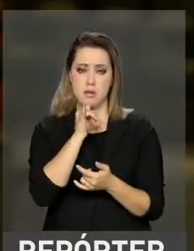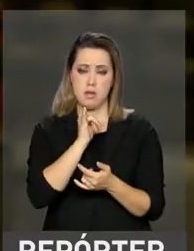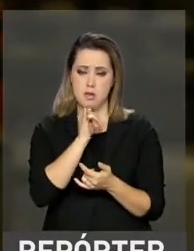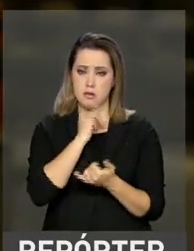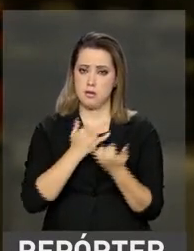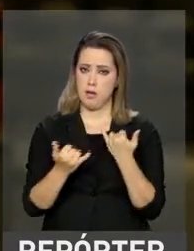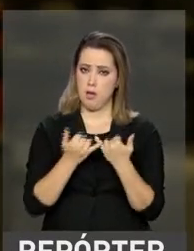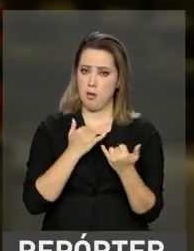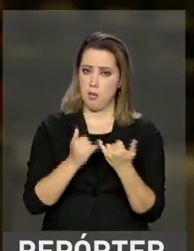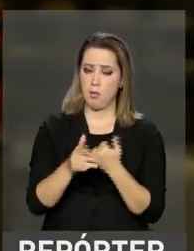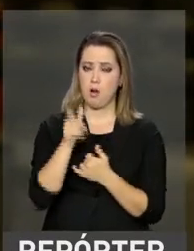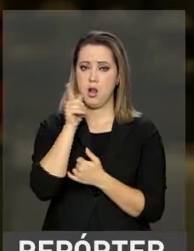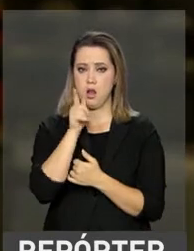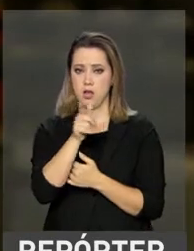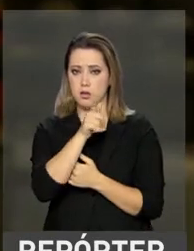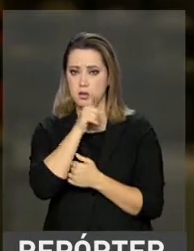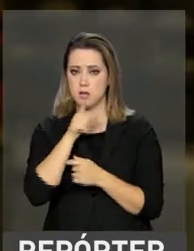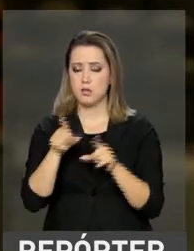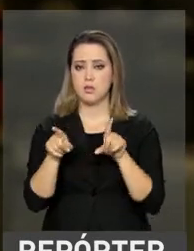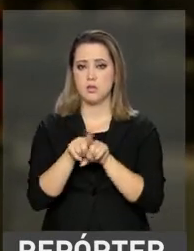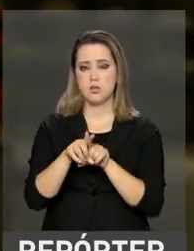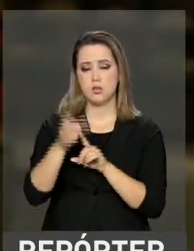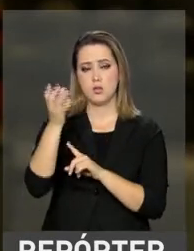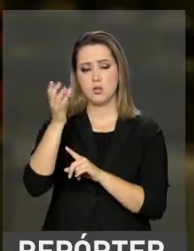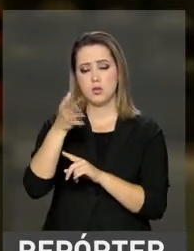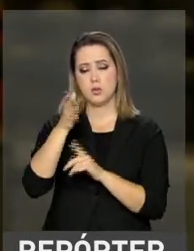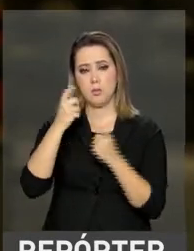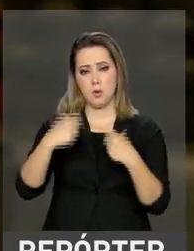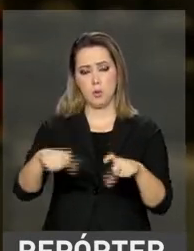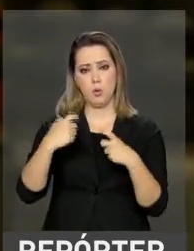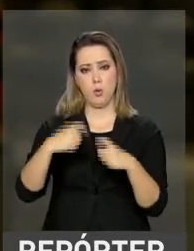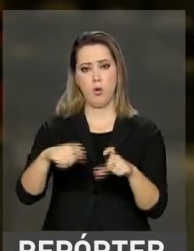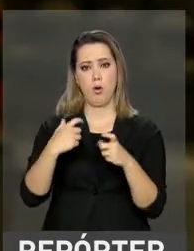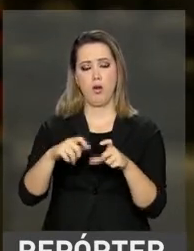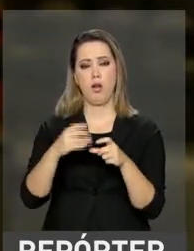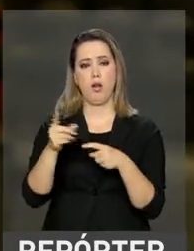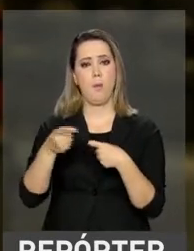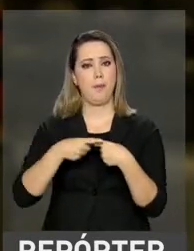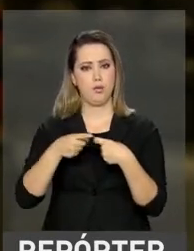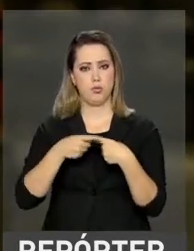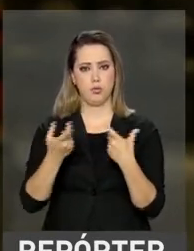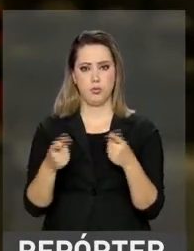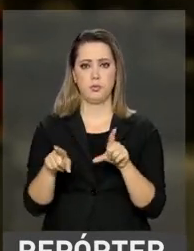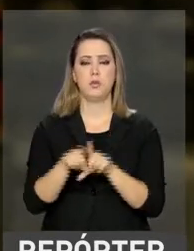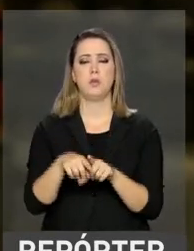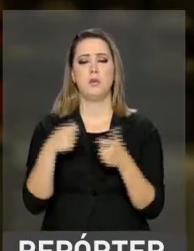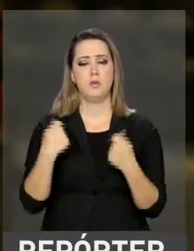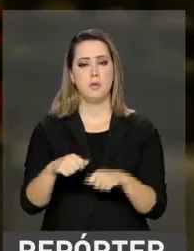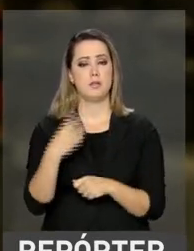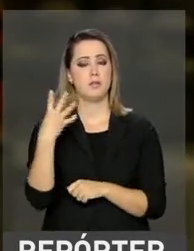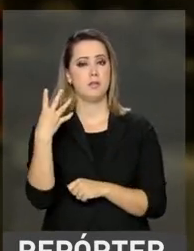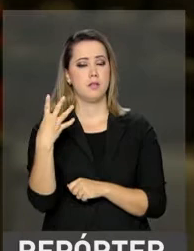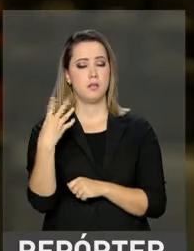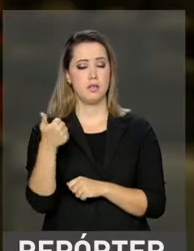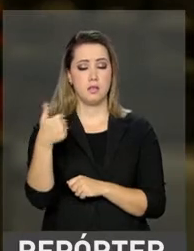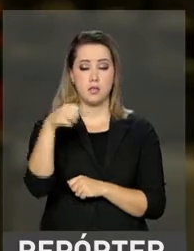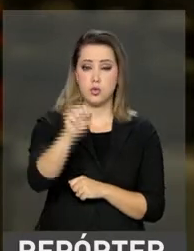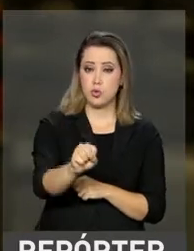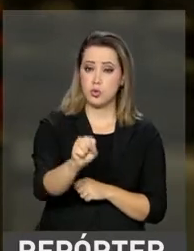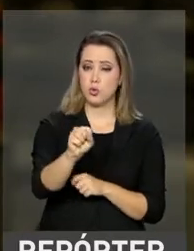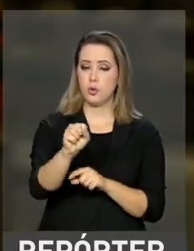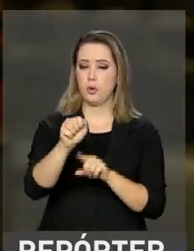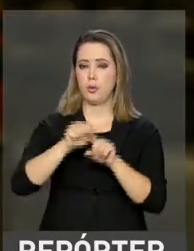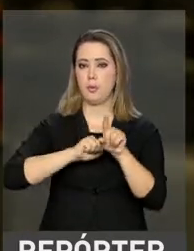ambulatório a medida também determina uma quarentena de 18 meses para impedir que a empresa dna o funcionário efetivo